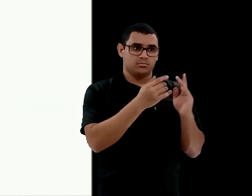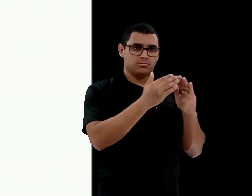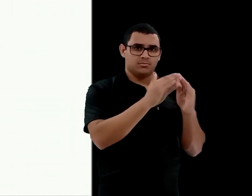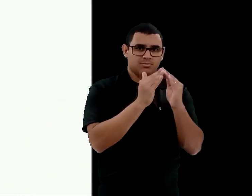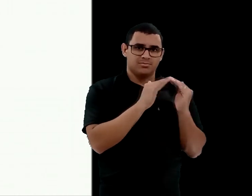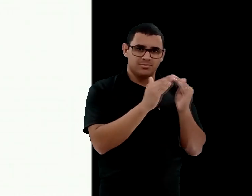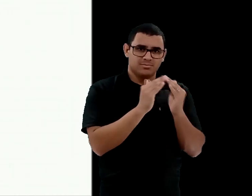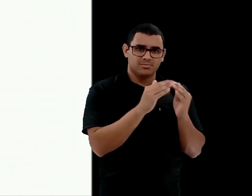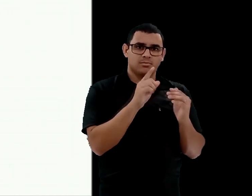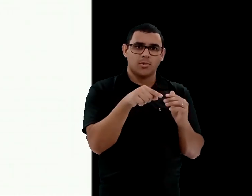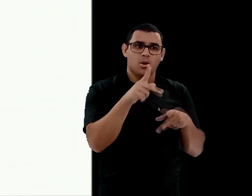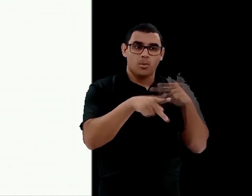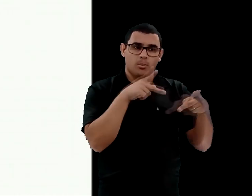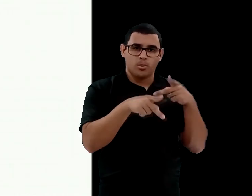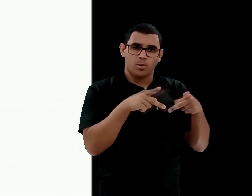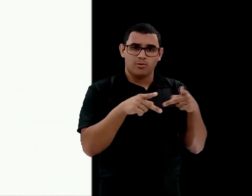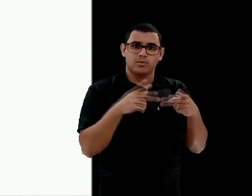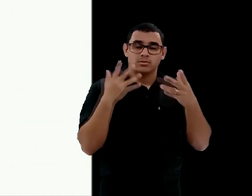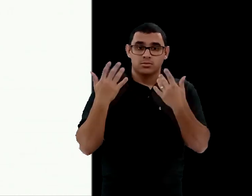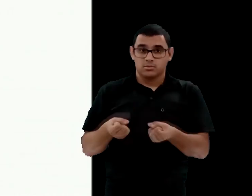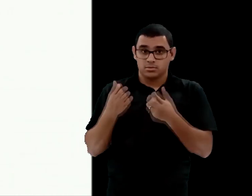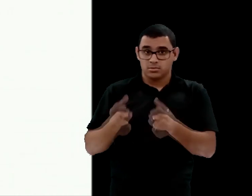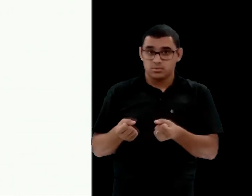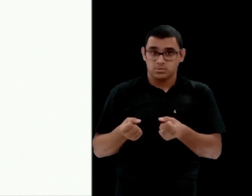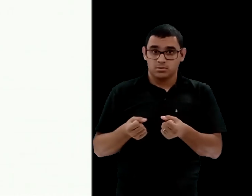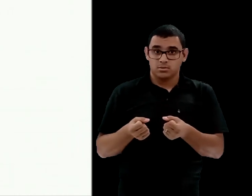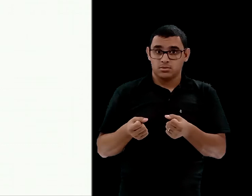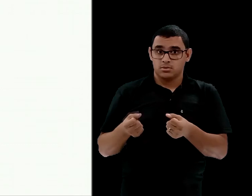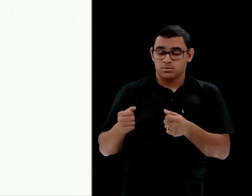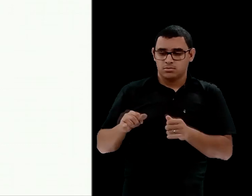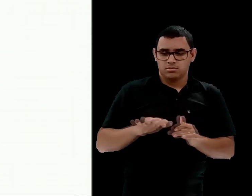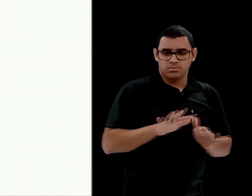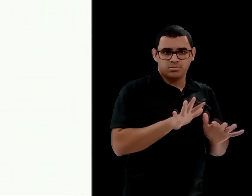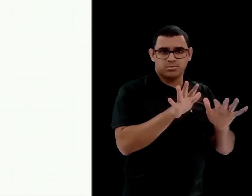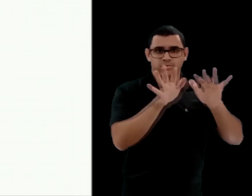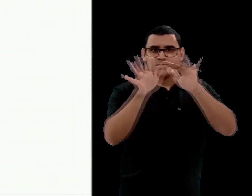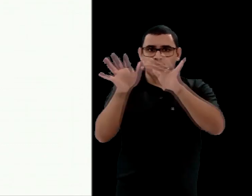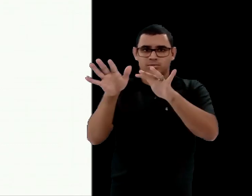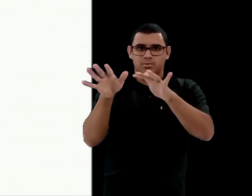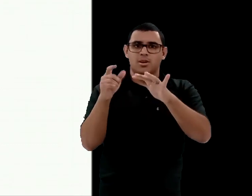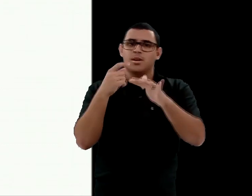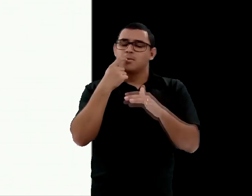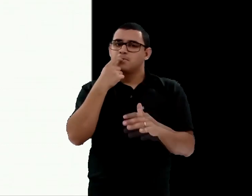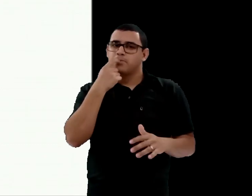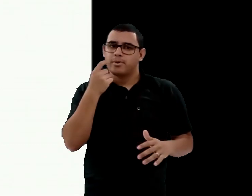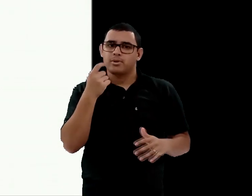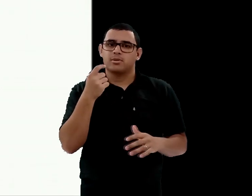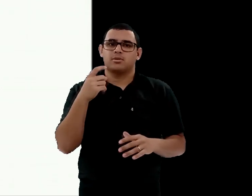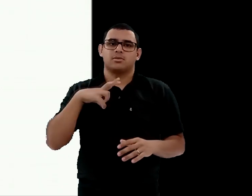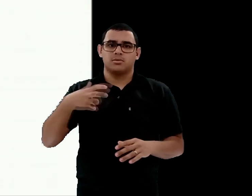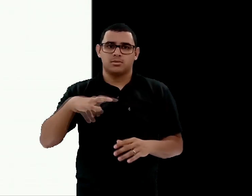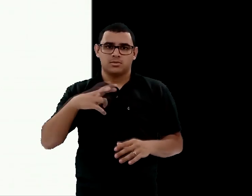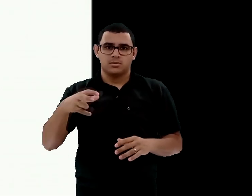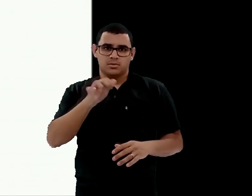fim, os aldeados, os indígenas aldeados, eram os povos que permitiam ser deslocados do sertão para próximo dos povoados